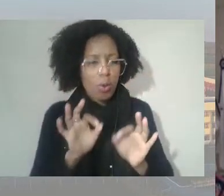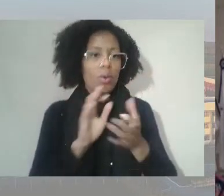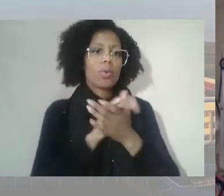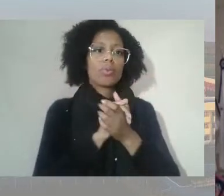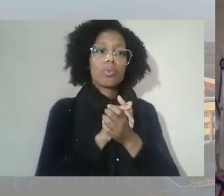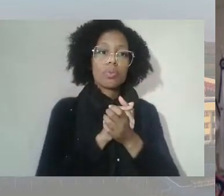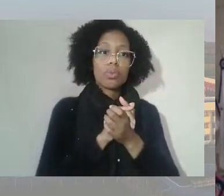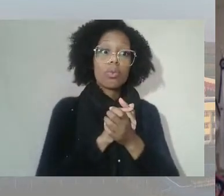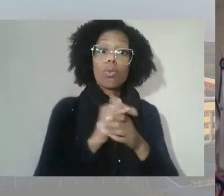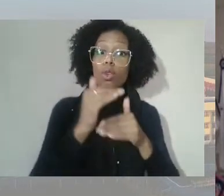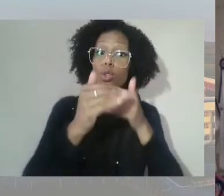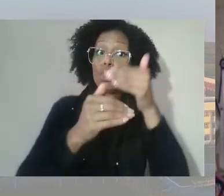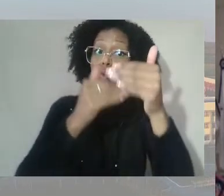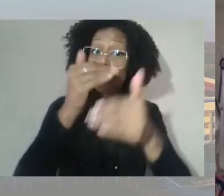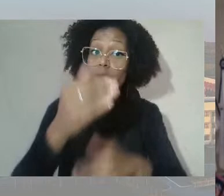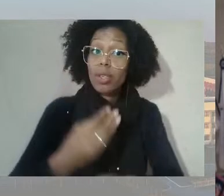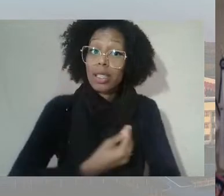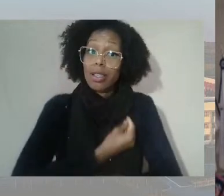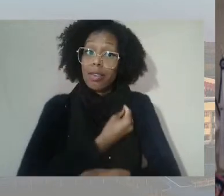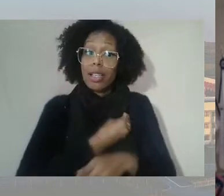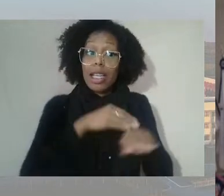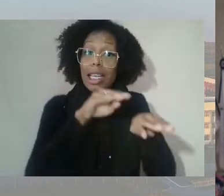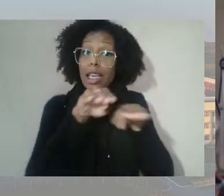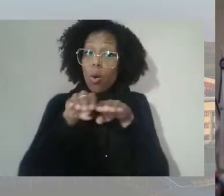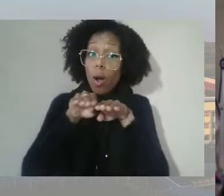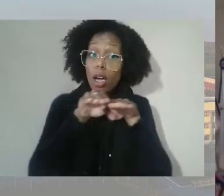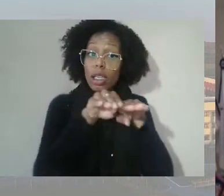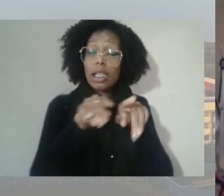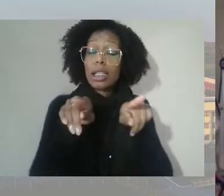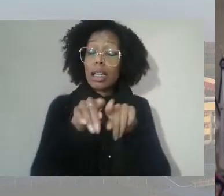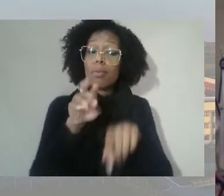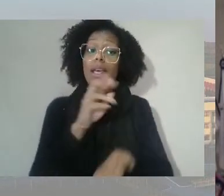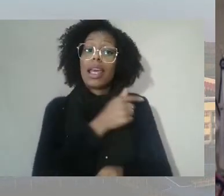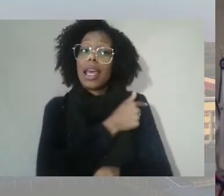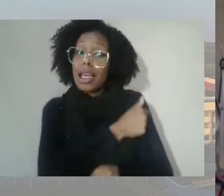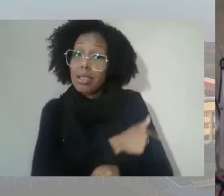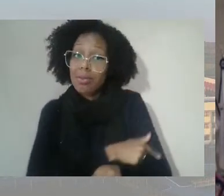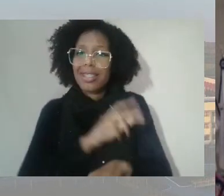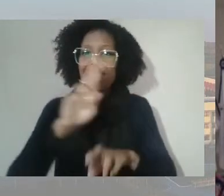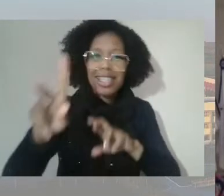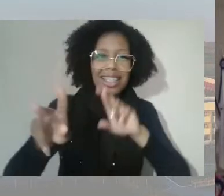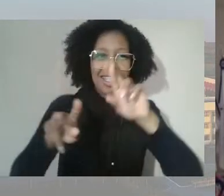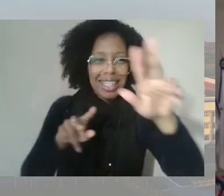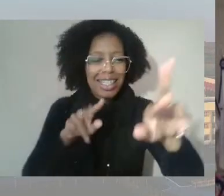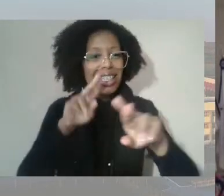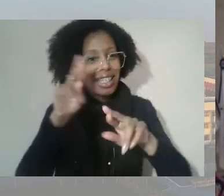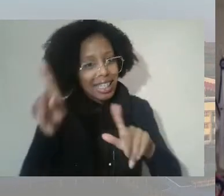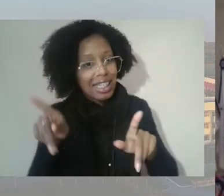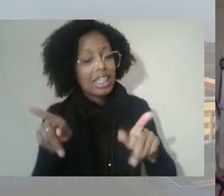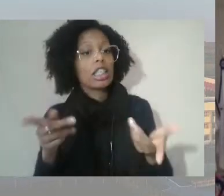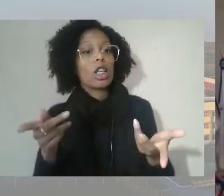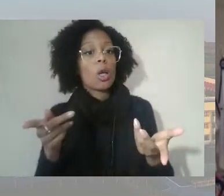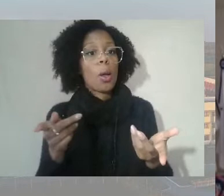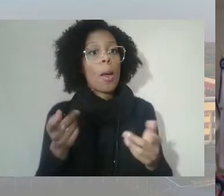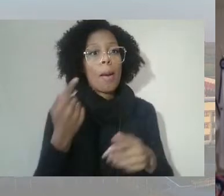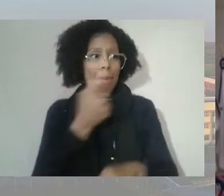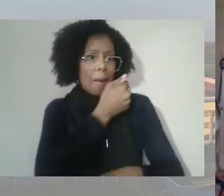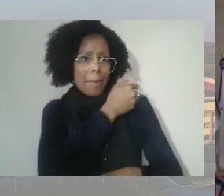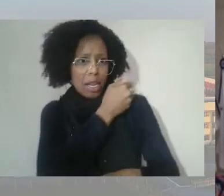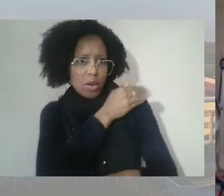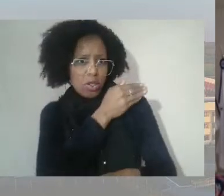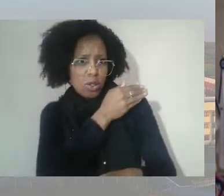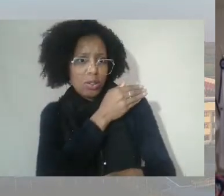desenvolvimento da vida, condições de igualdade, respeitando as diferenças, rechaçando todo e qualquer tipo de preconceito